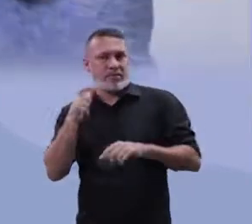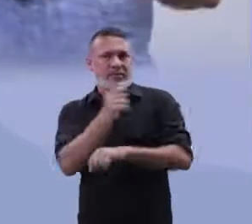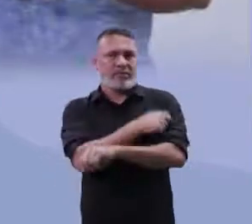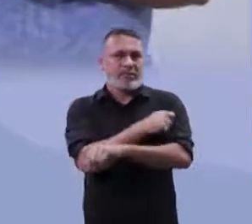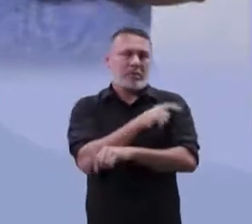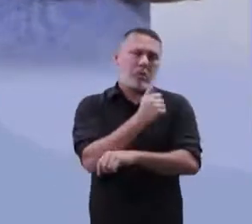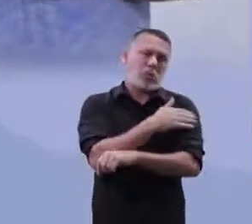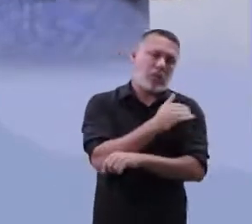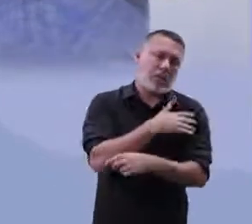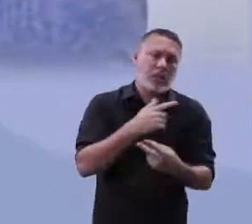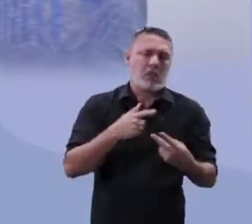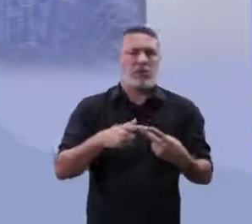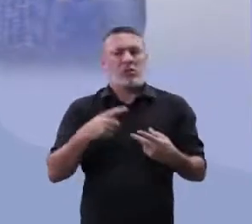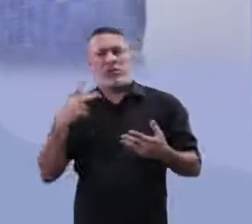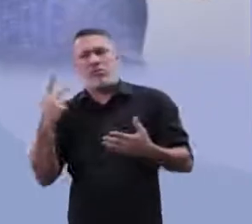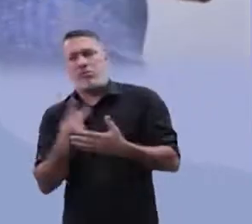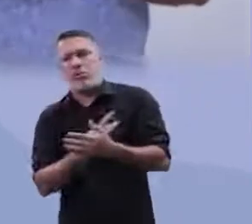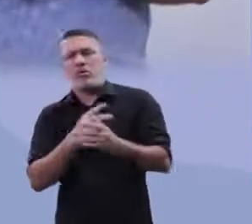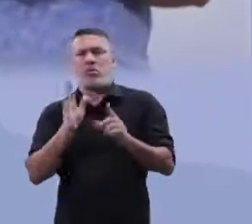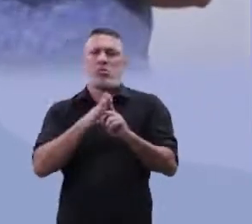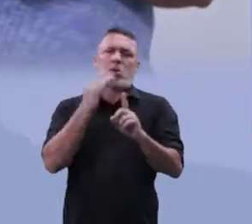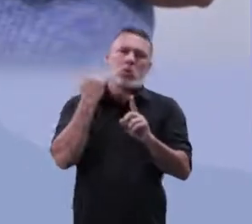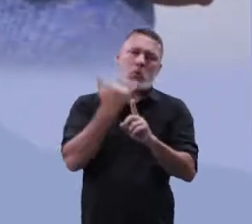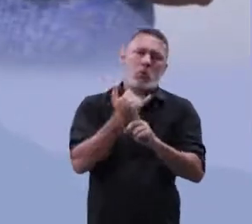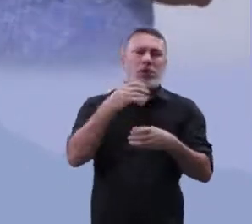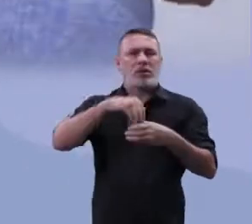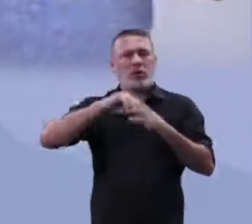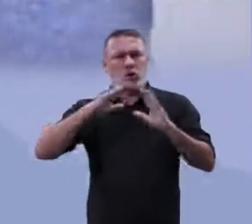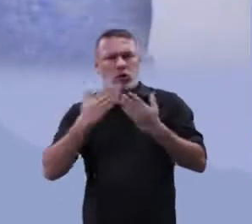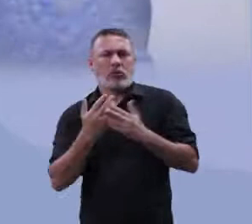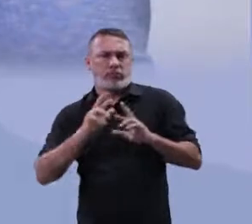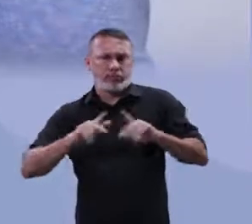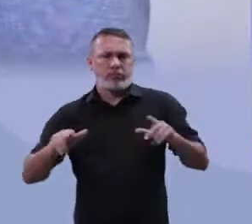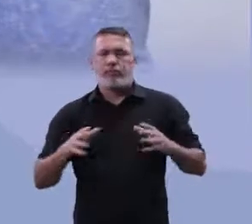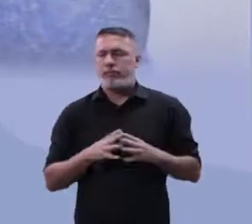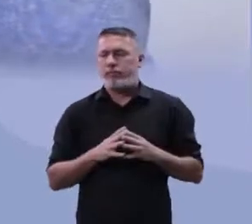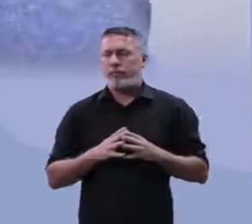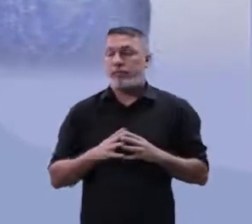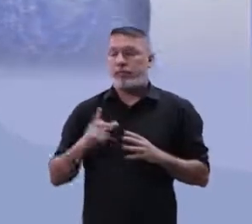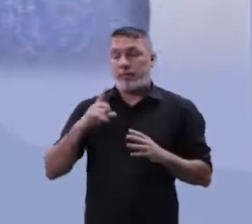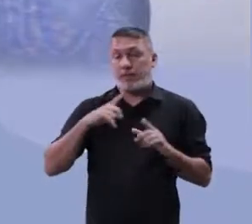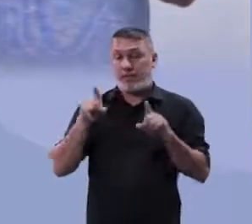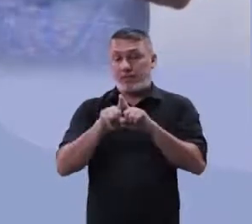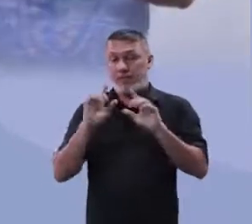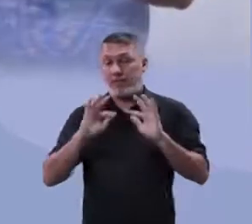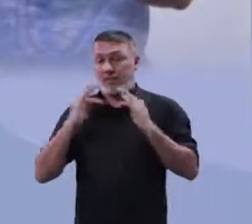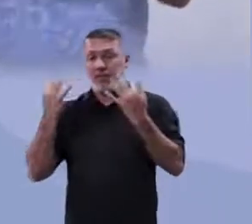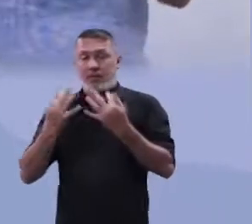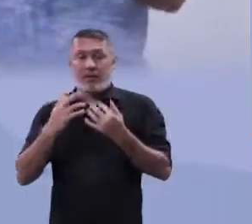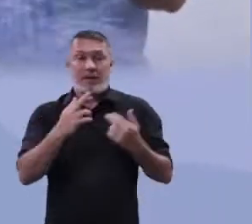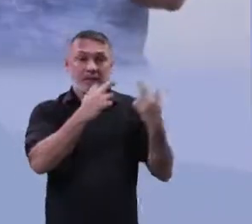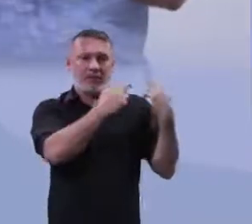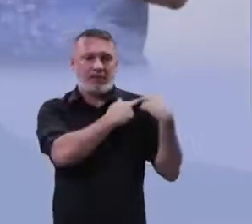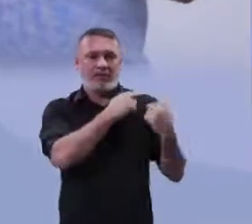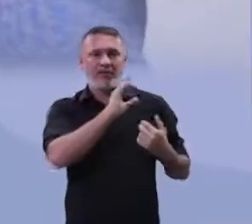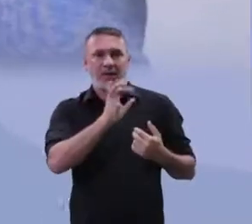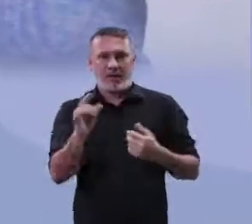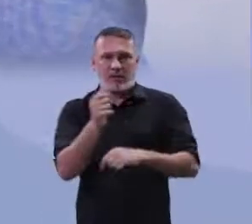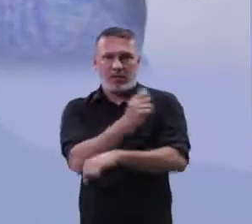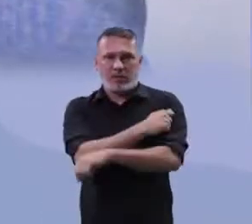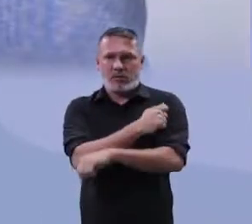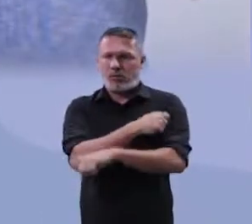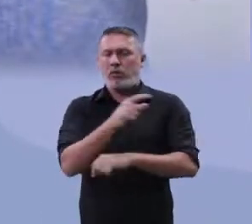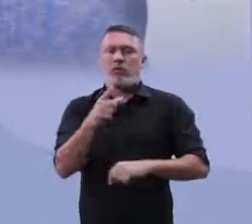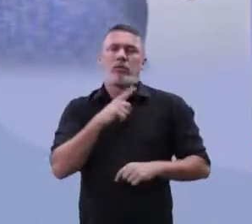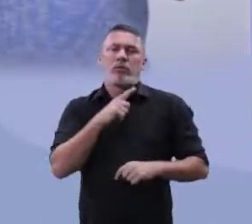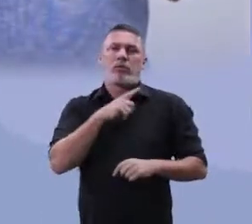processos até mesmo de preconceito, de bullying na escola. Então, os pais, os responsáveis do protagonista,